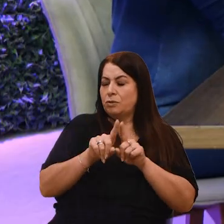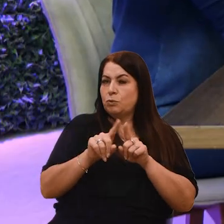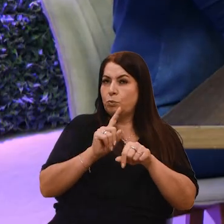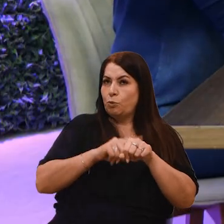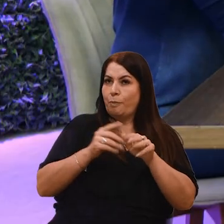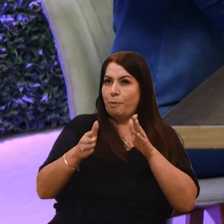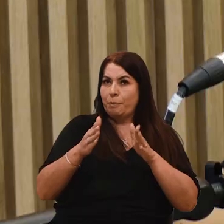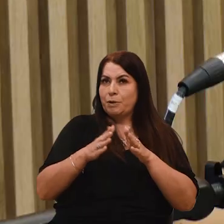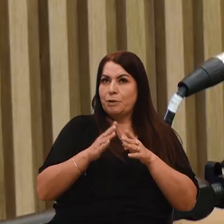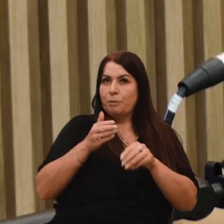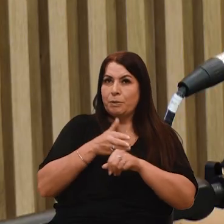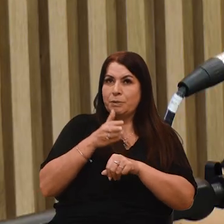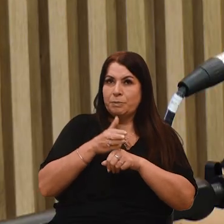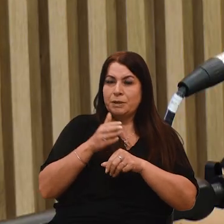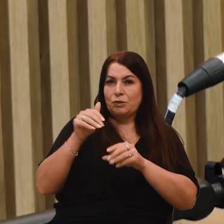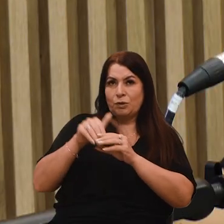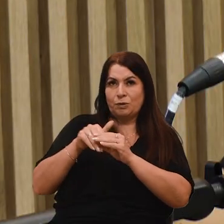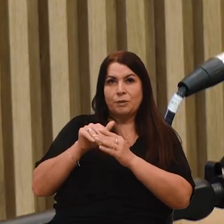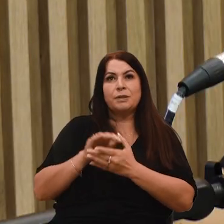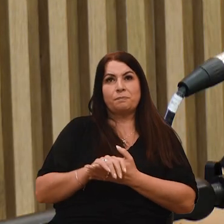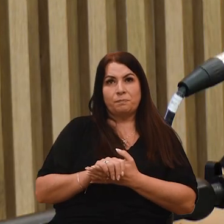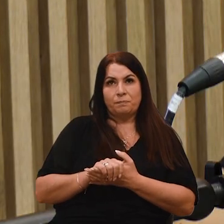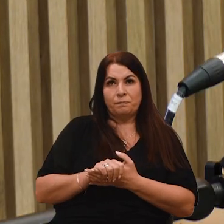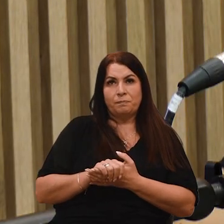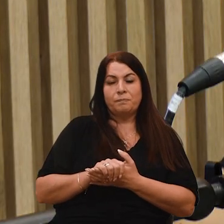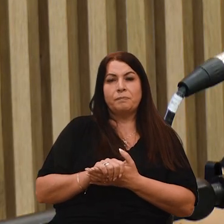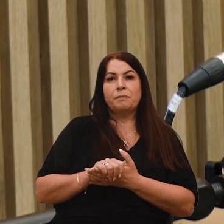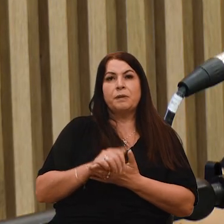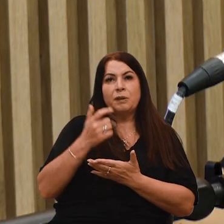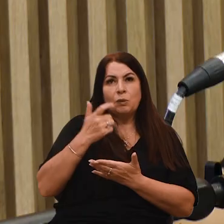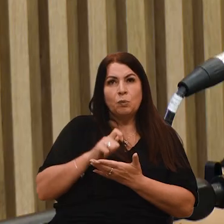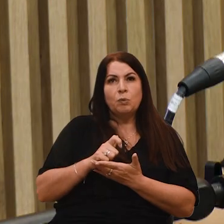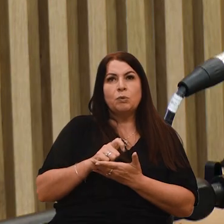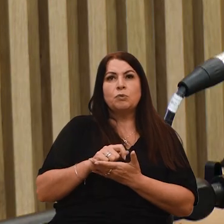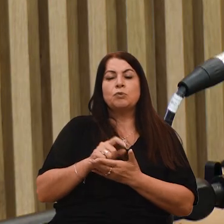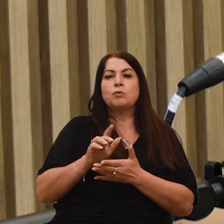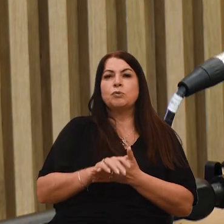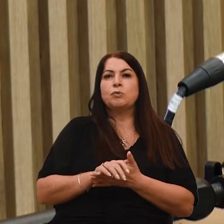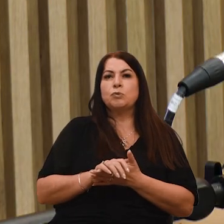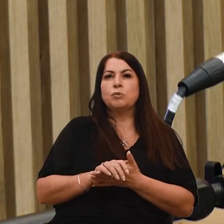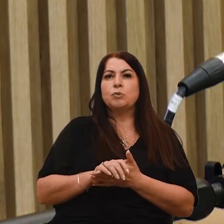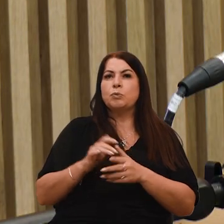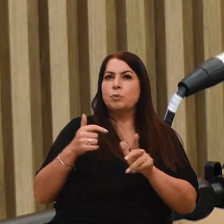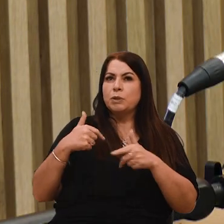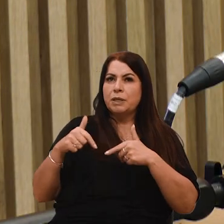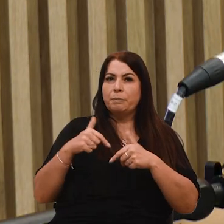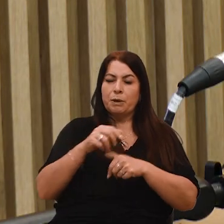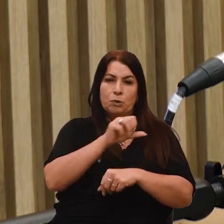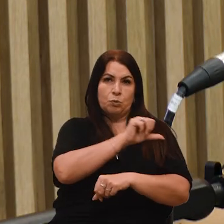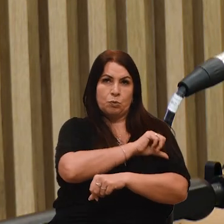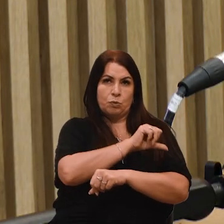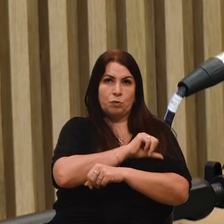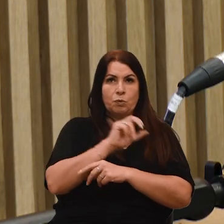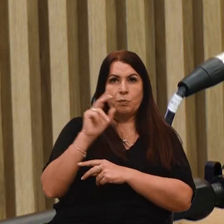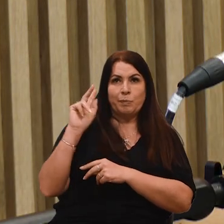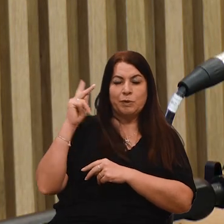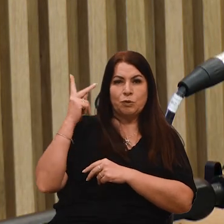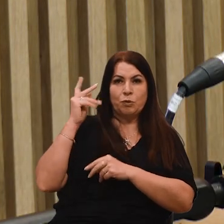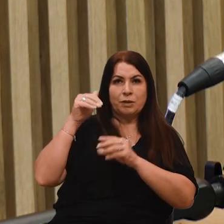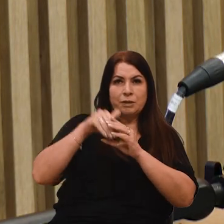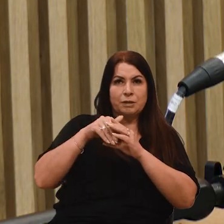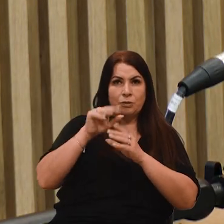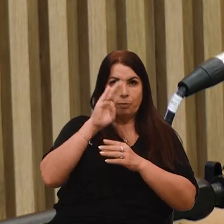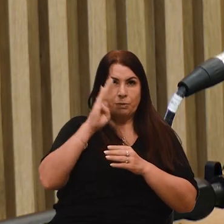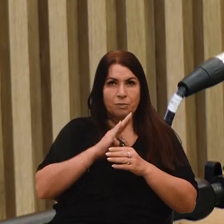que eles começarem a participar de eleições. Acho que tanto pelo que a gente trabalha no ano, né, a história das eleições no